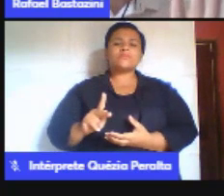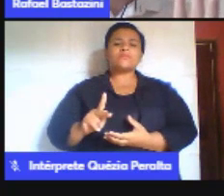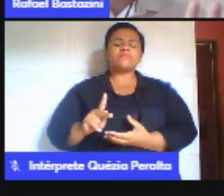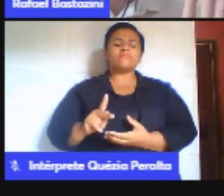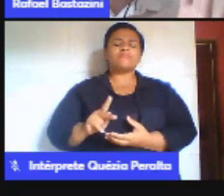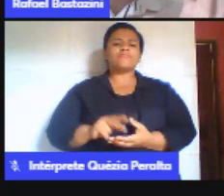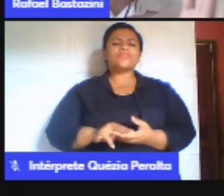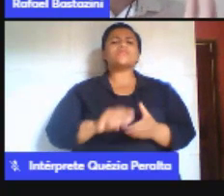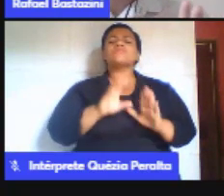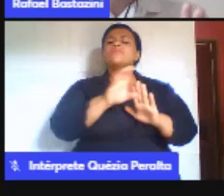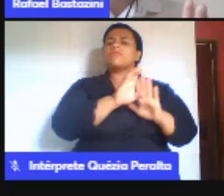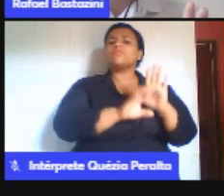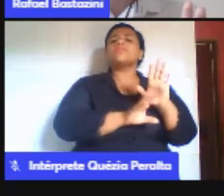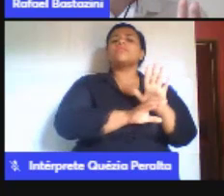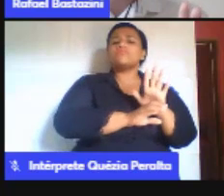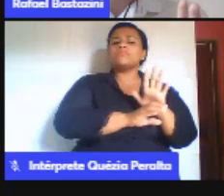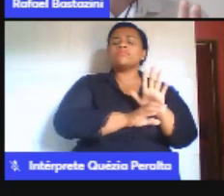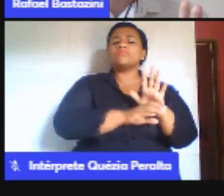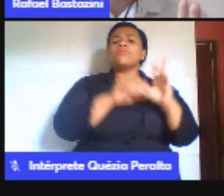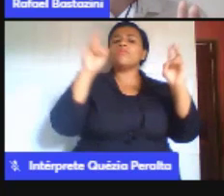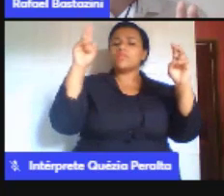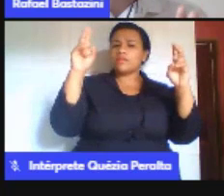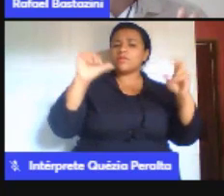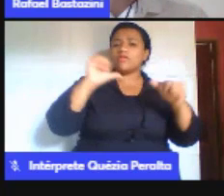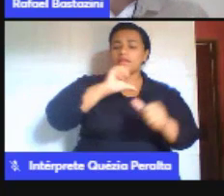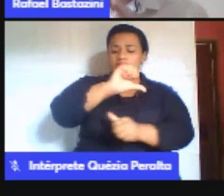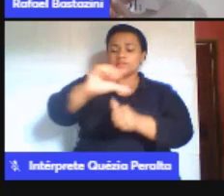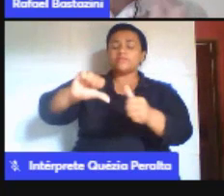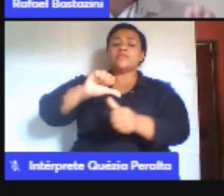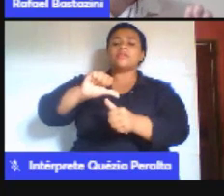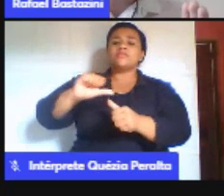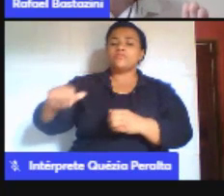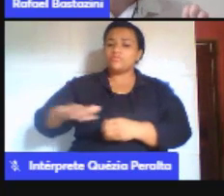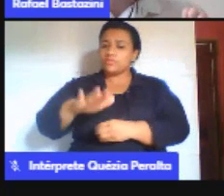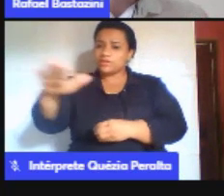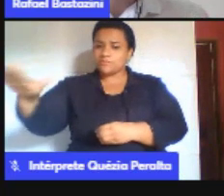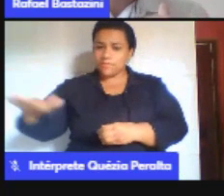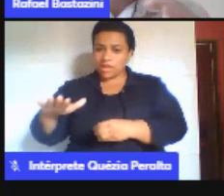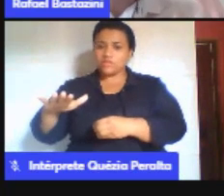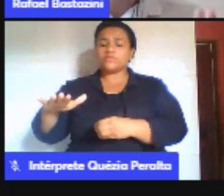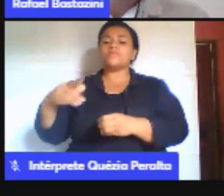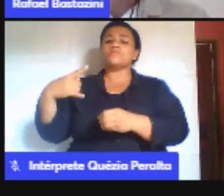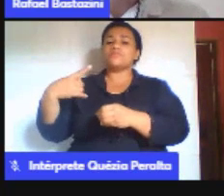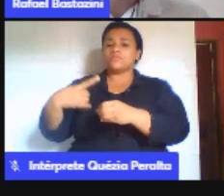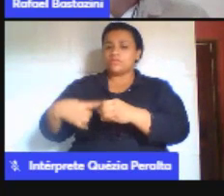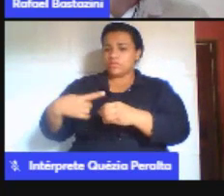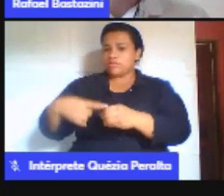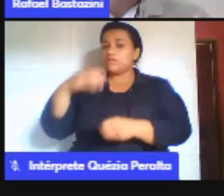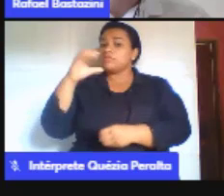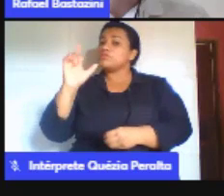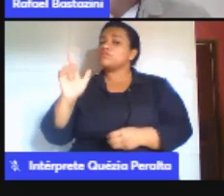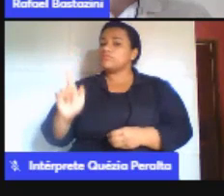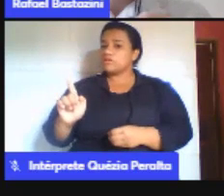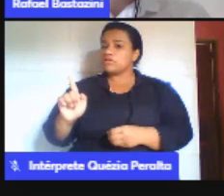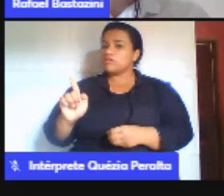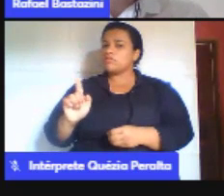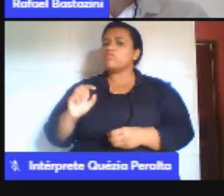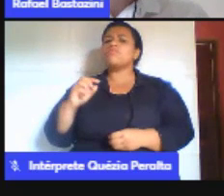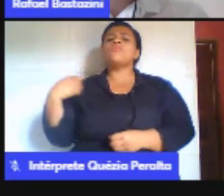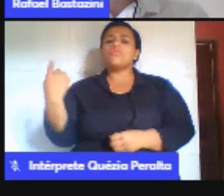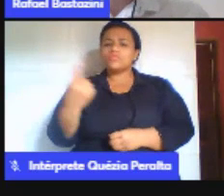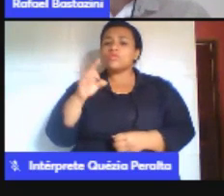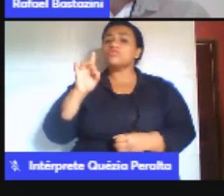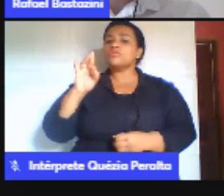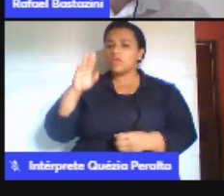diz respeito, então, às transformações no espaço urbano de Campo Grande. Então, nós só vamos entender o que aconteceu na cidade de Campo Grande?